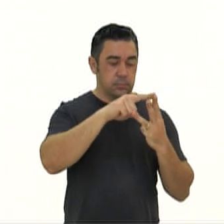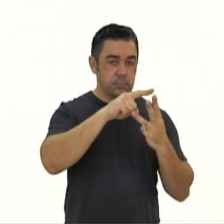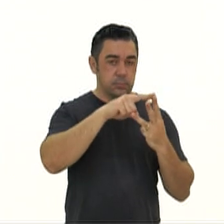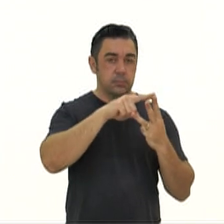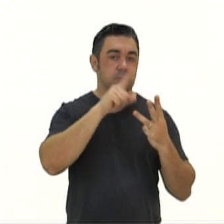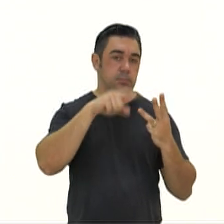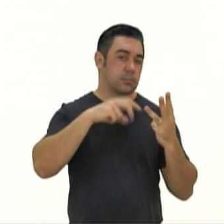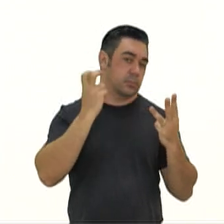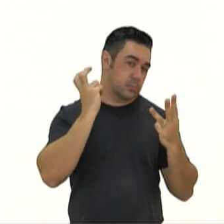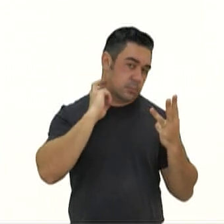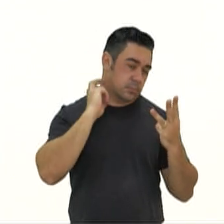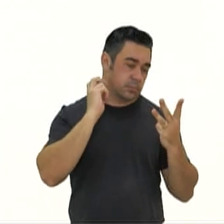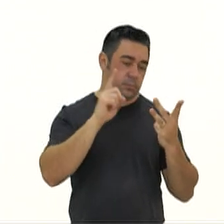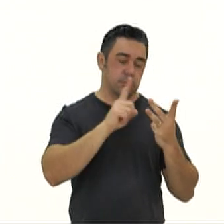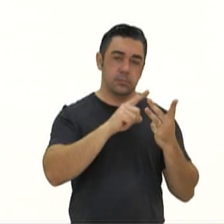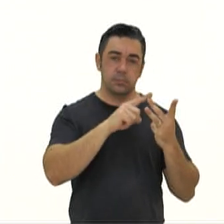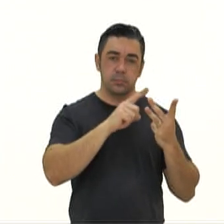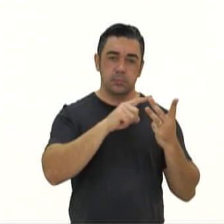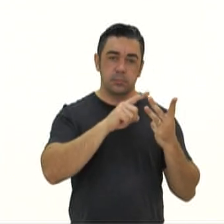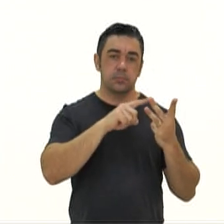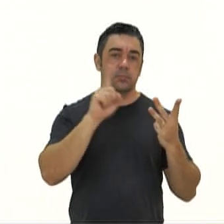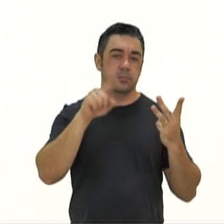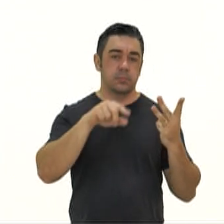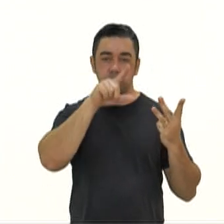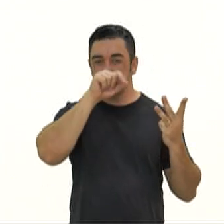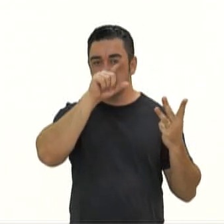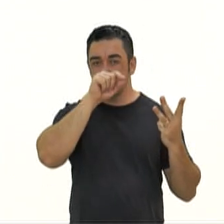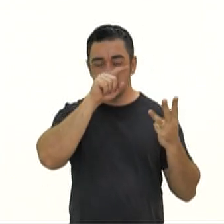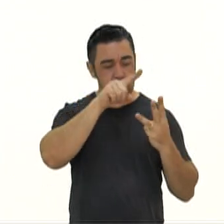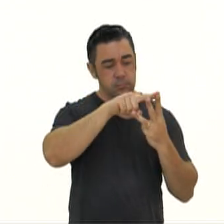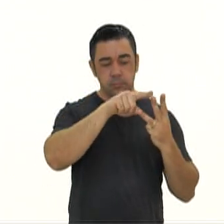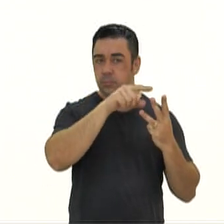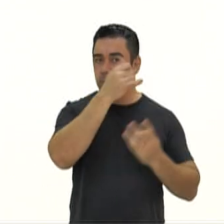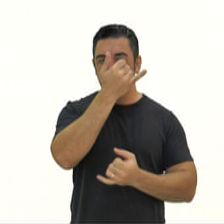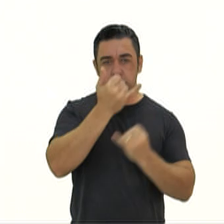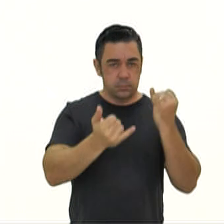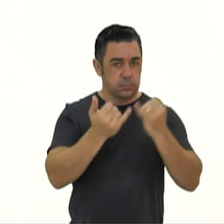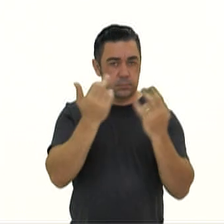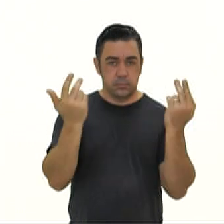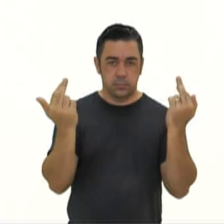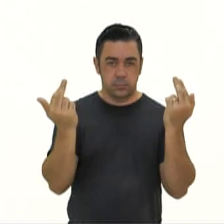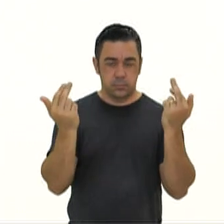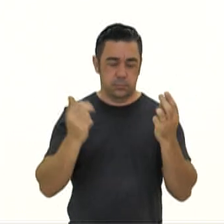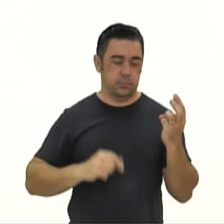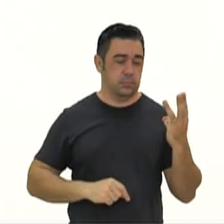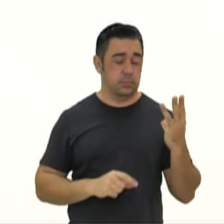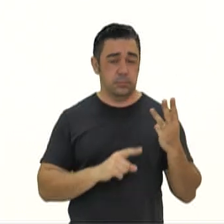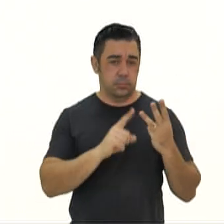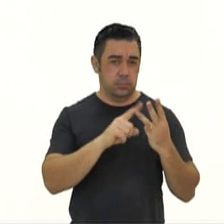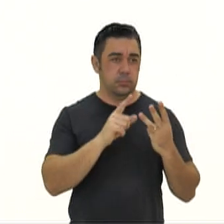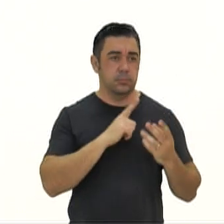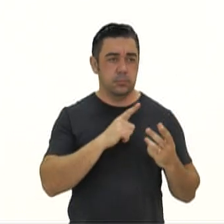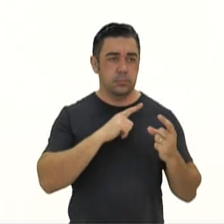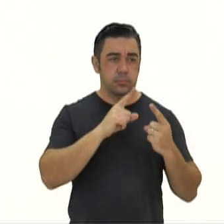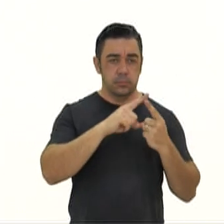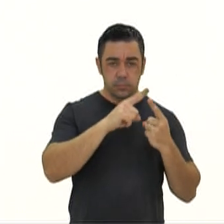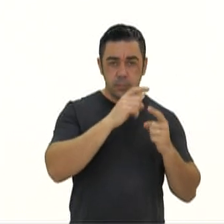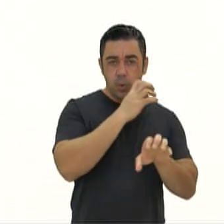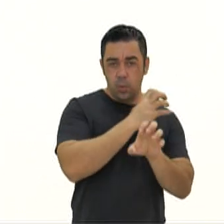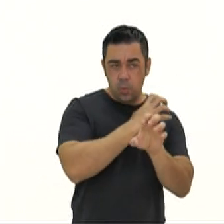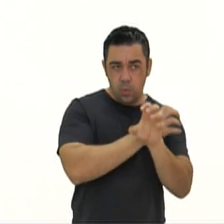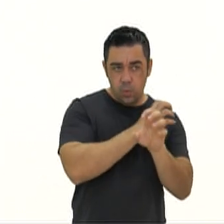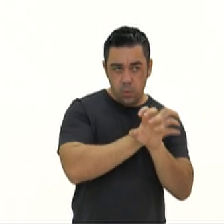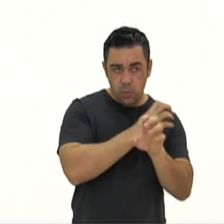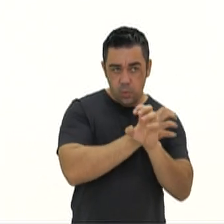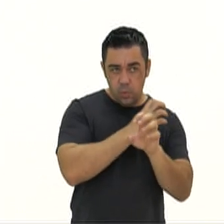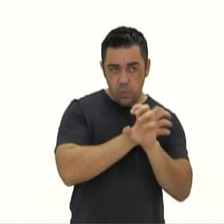quanto a asa de uma ave, elas são estruturalmente muito parecidas, tá? A presença dos ossos, tá?